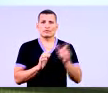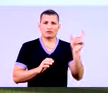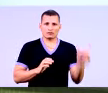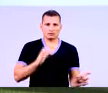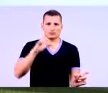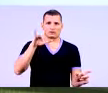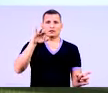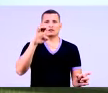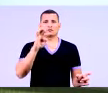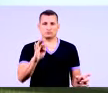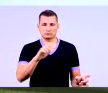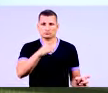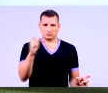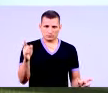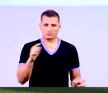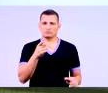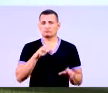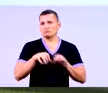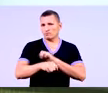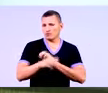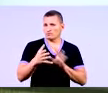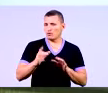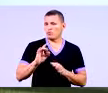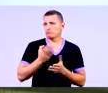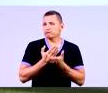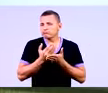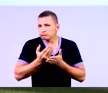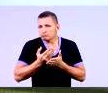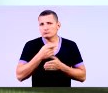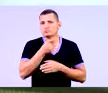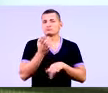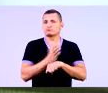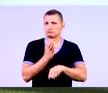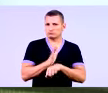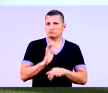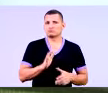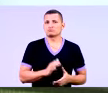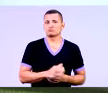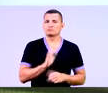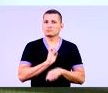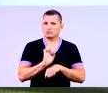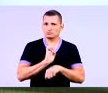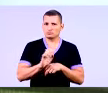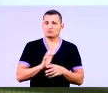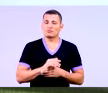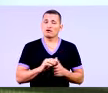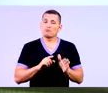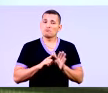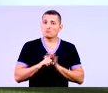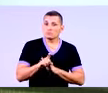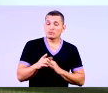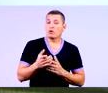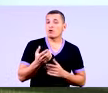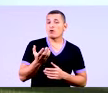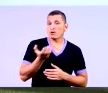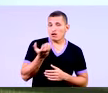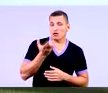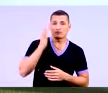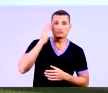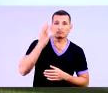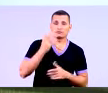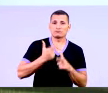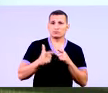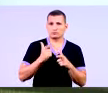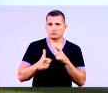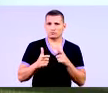vocês quando você já tiver informado sou daqui a pouco já tiverem estagiam e tudo mais vão falar olha eu queria resolver um problema